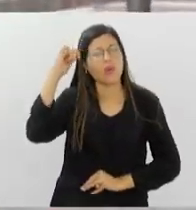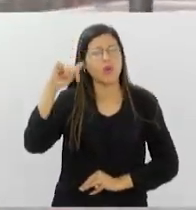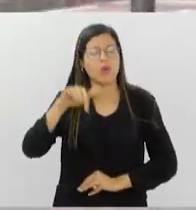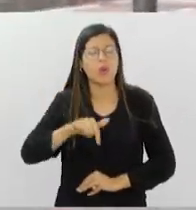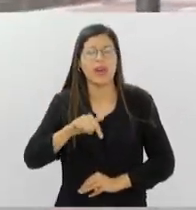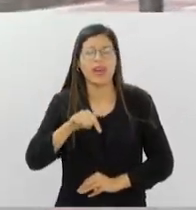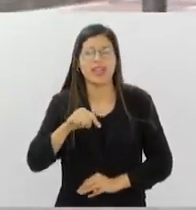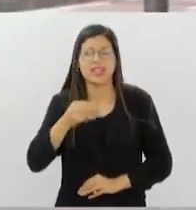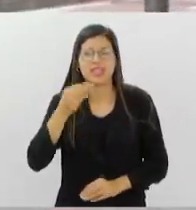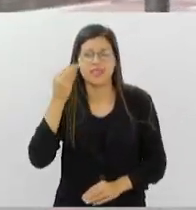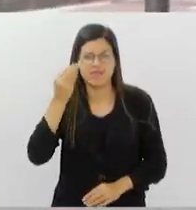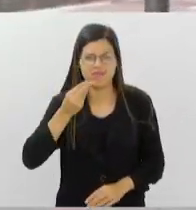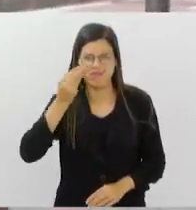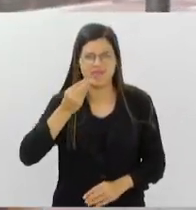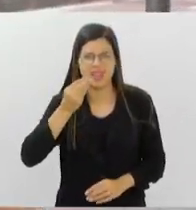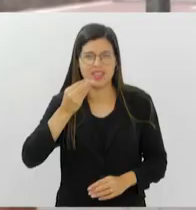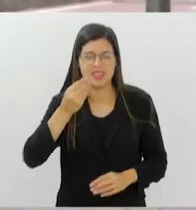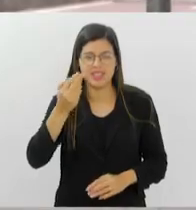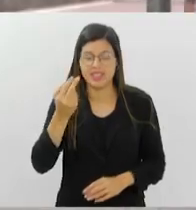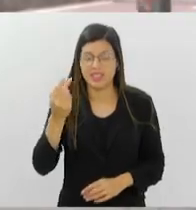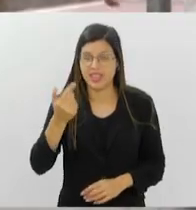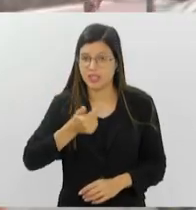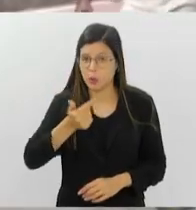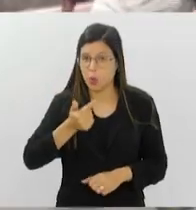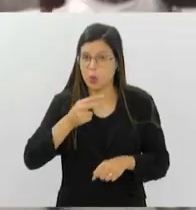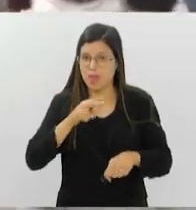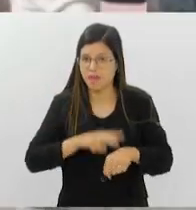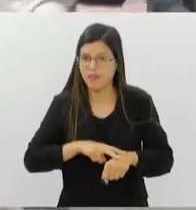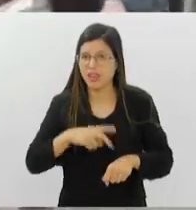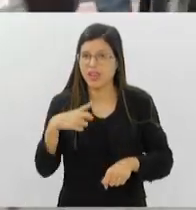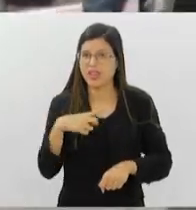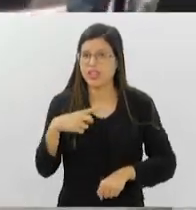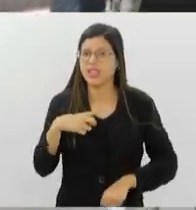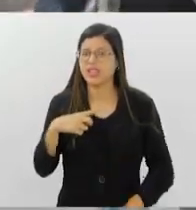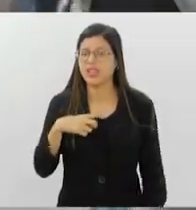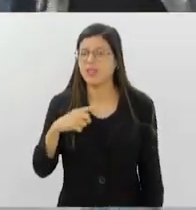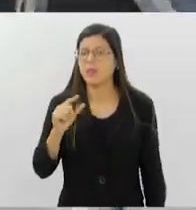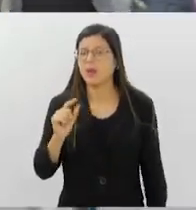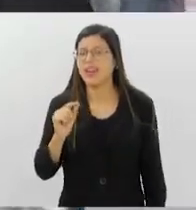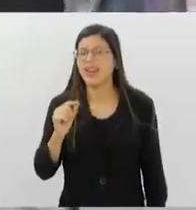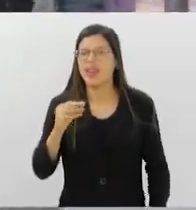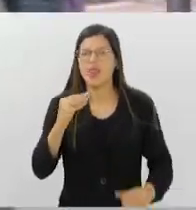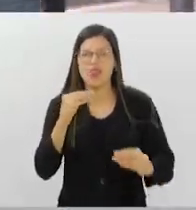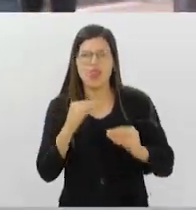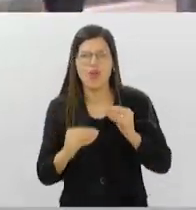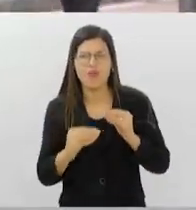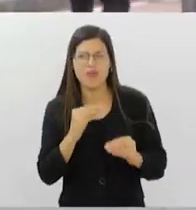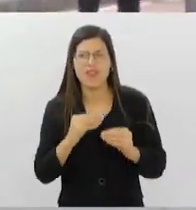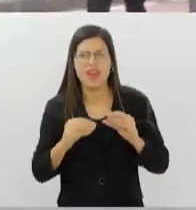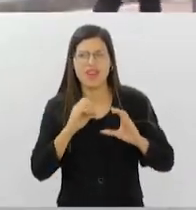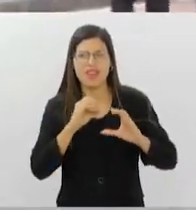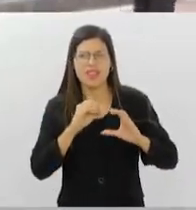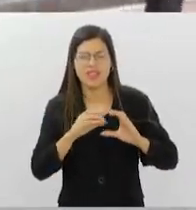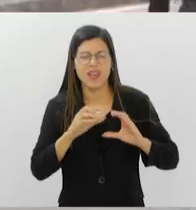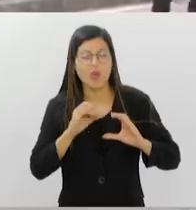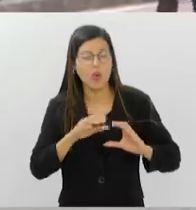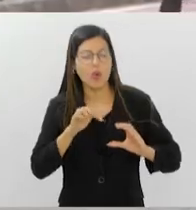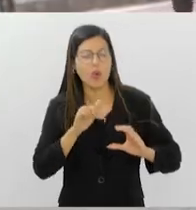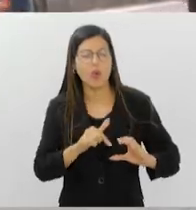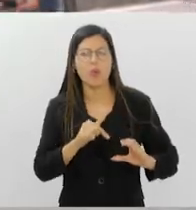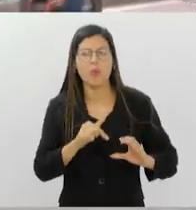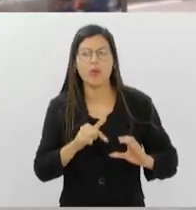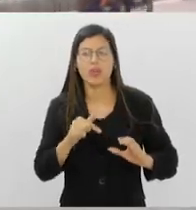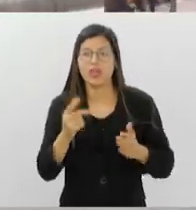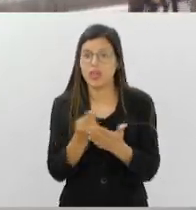laboratório na segunda edição houve a clássica e trágica novela da Globo ambientada eh na